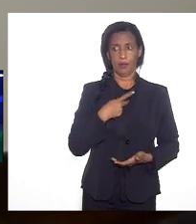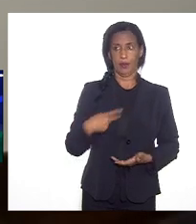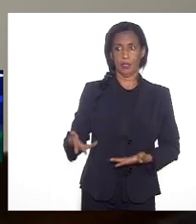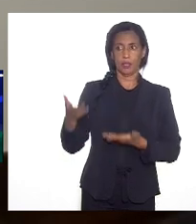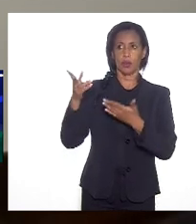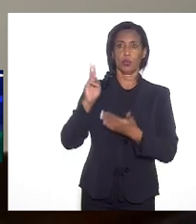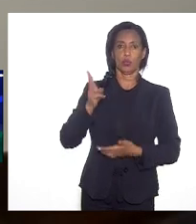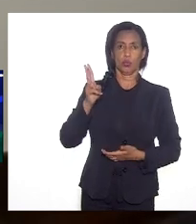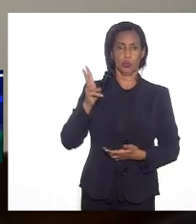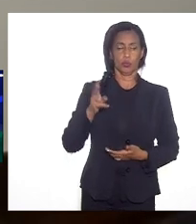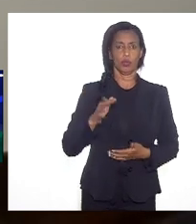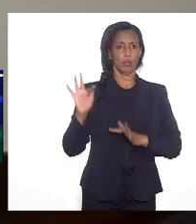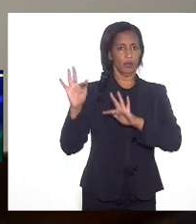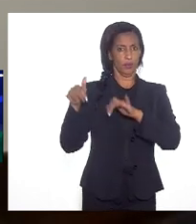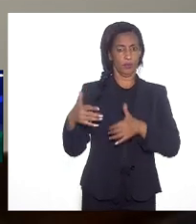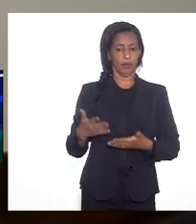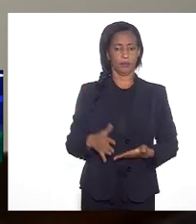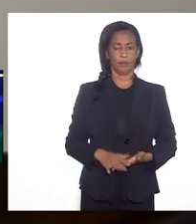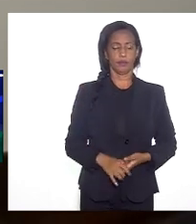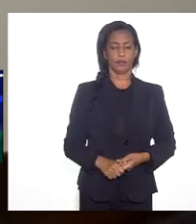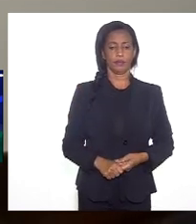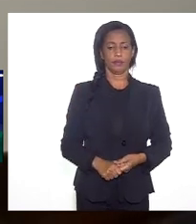dos trabalhos deste expediente final.